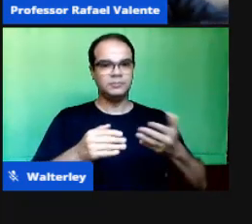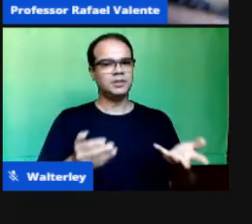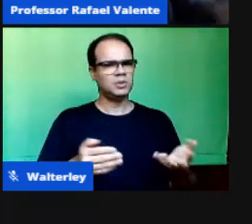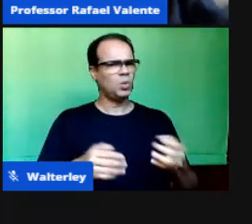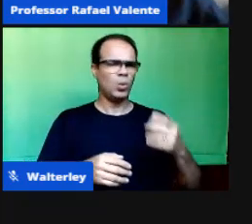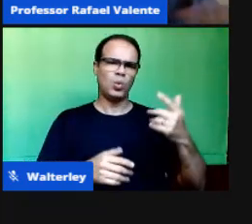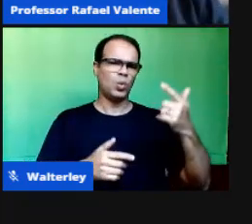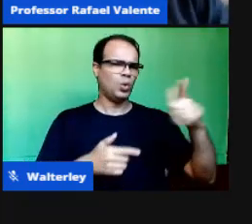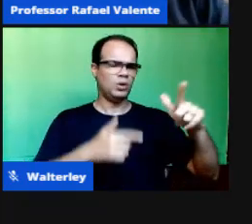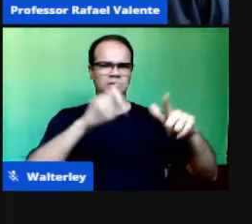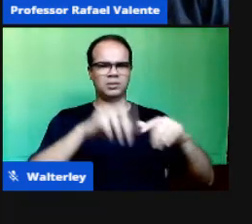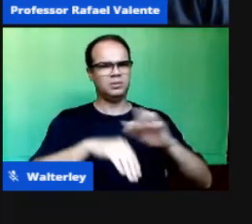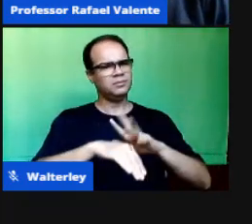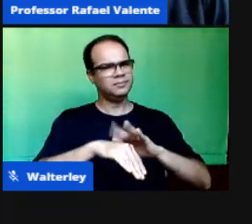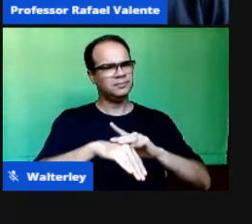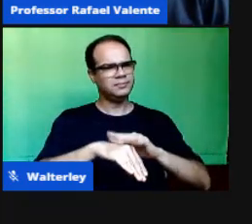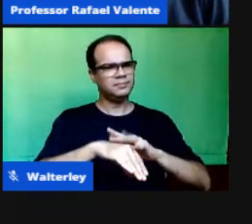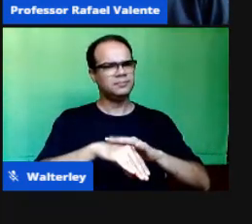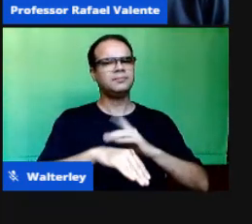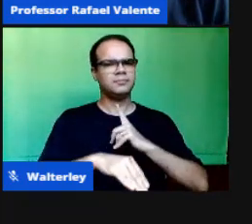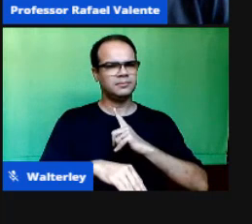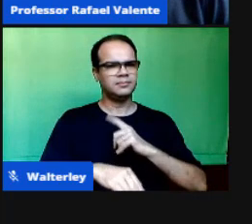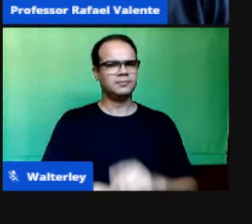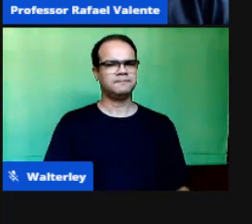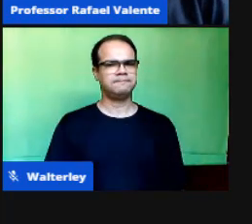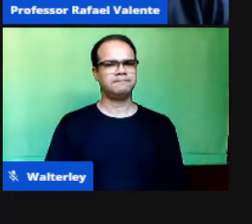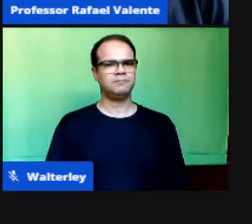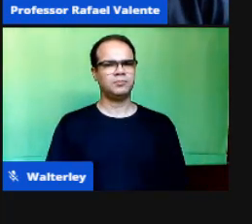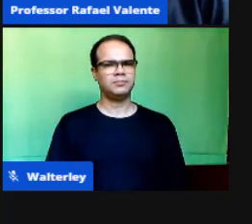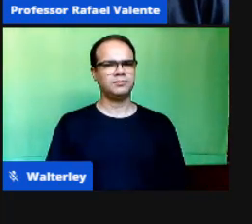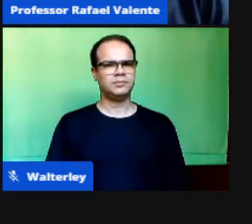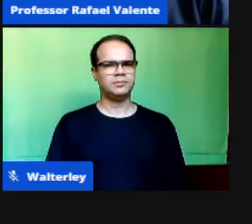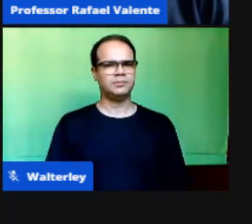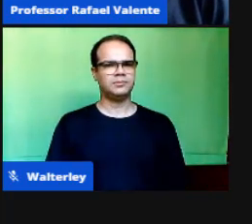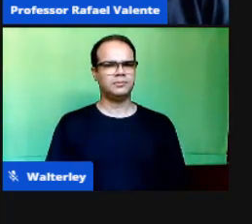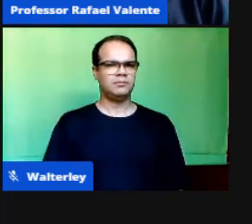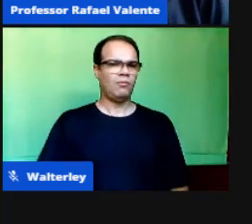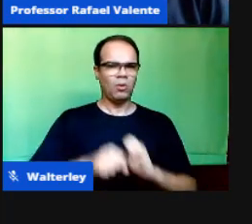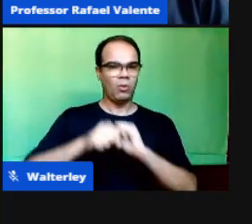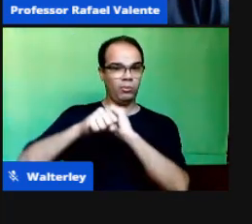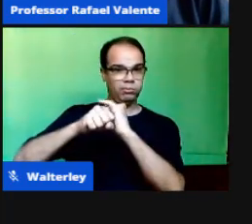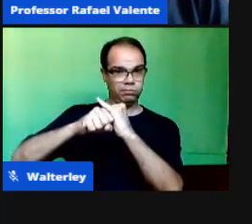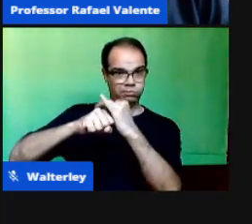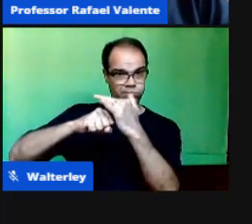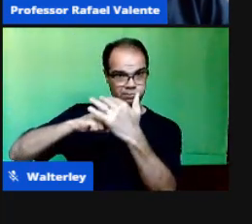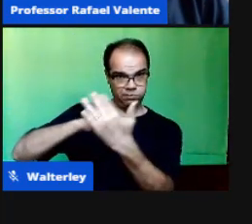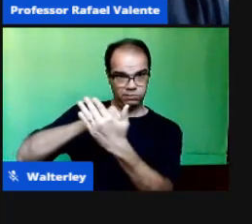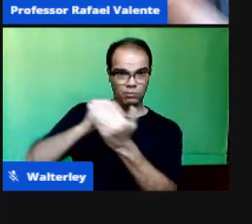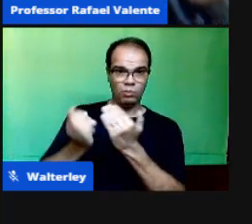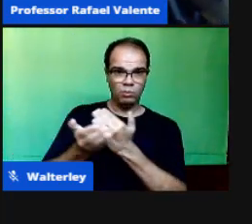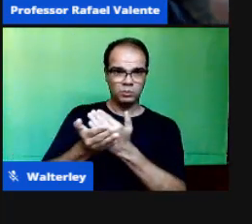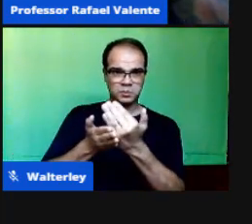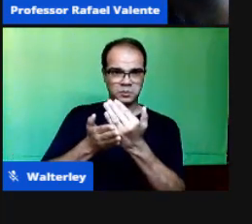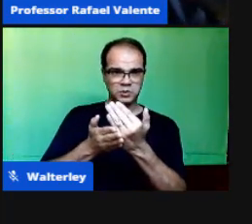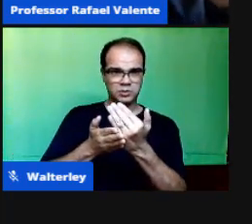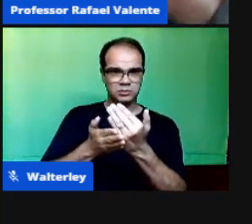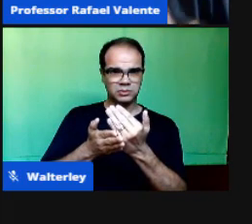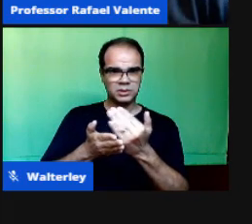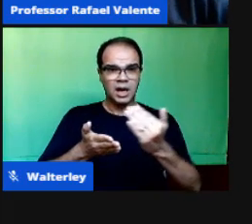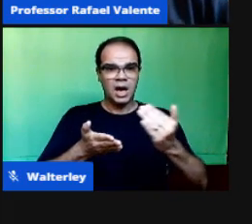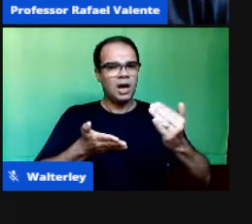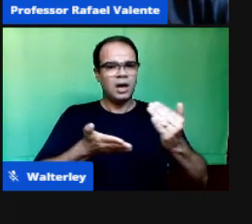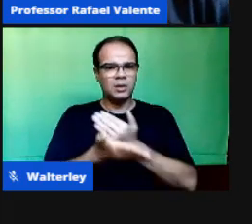patologias, outros transtornos, né, neurológicos que foram desenvolvidos nessa pandemia, né? Quem é que não deu uma